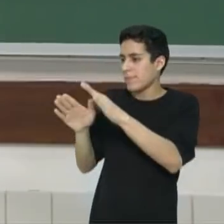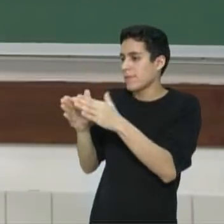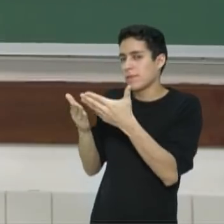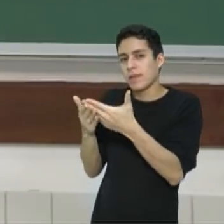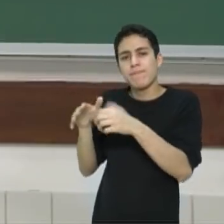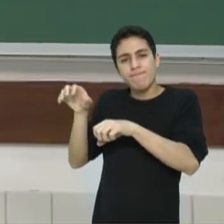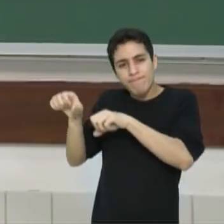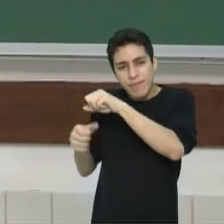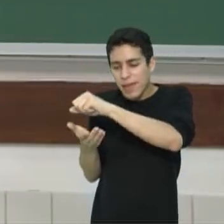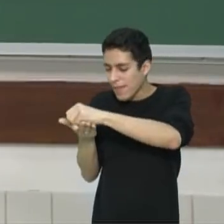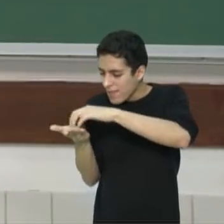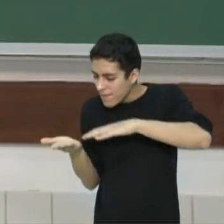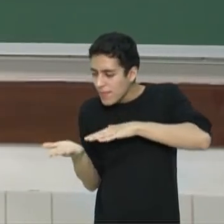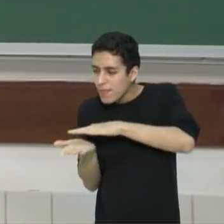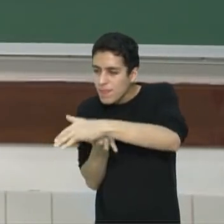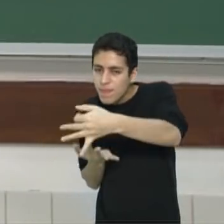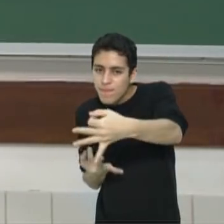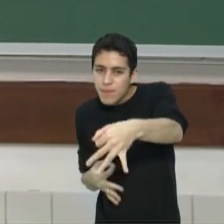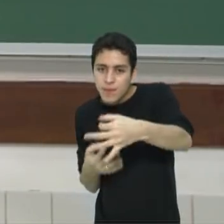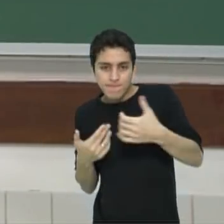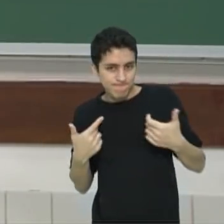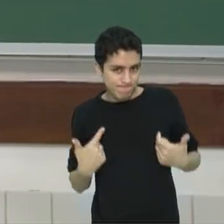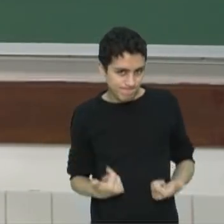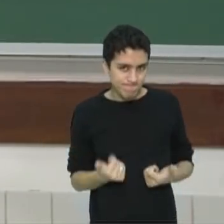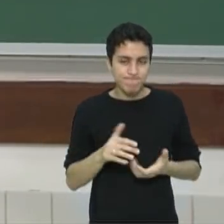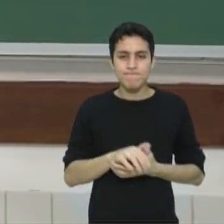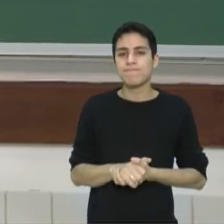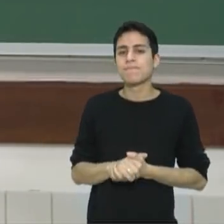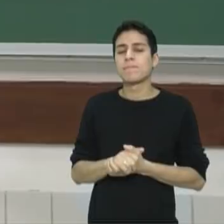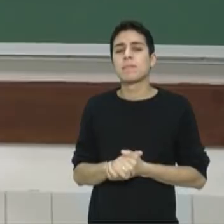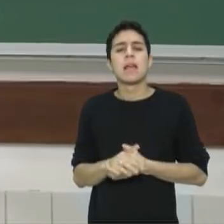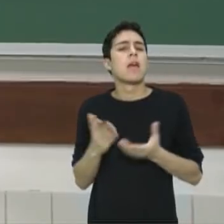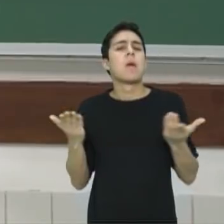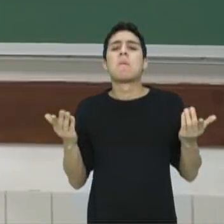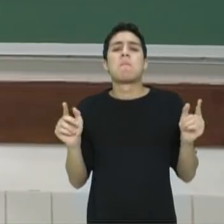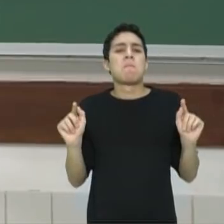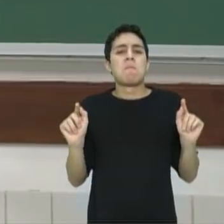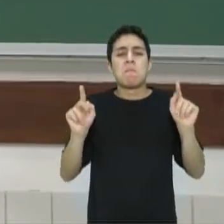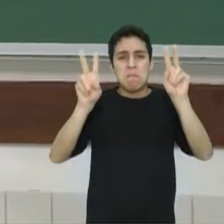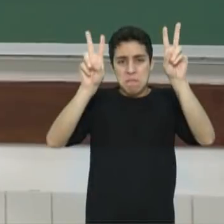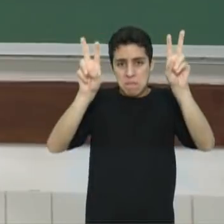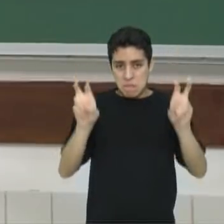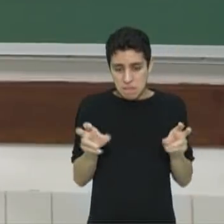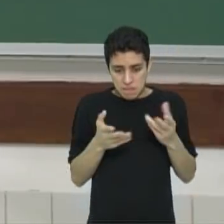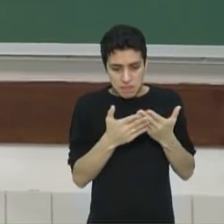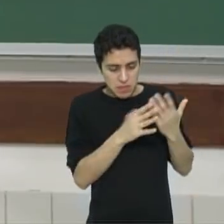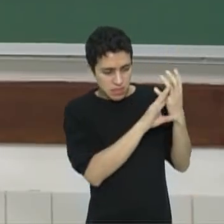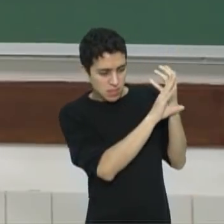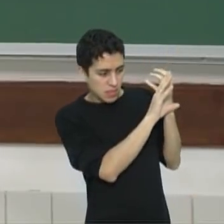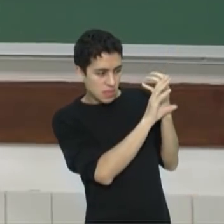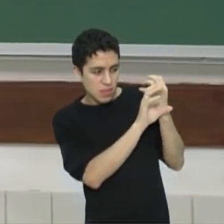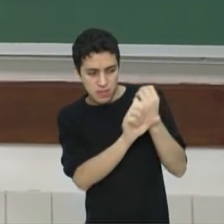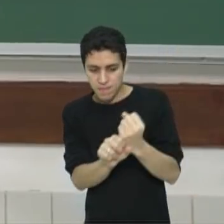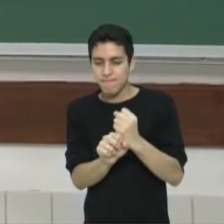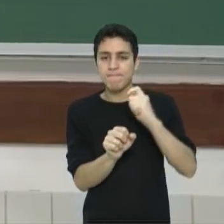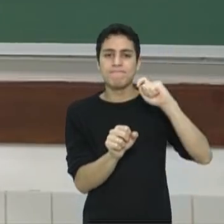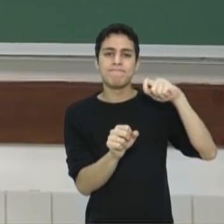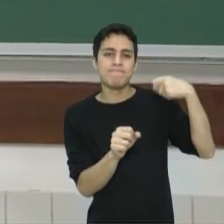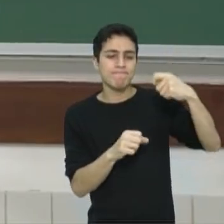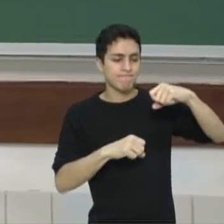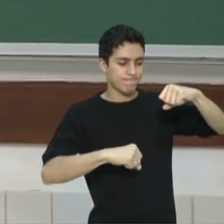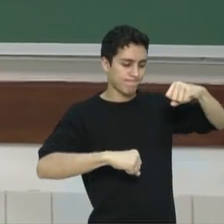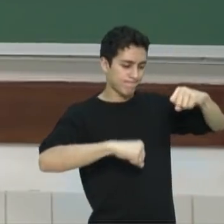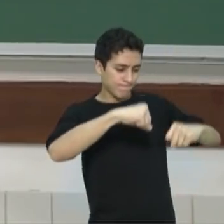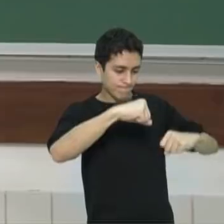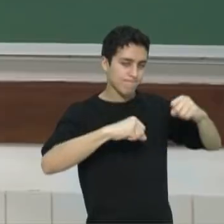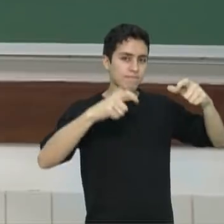atividades impressas. O tema da nossa aula de hoje é uma retomada, né, de aulas recentes que tivemos aí sobre a industrialização